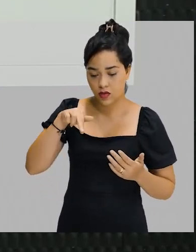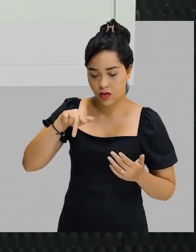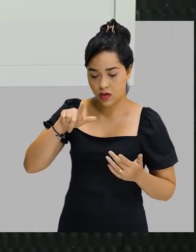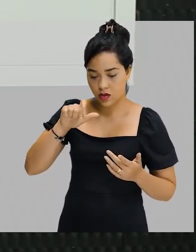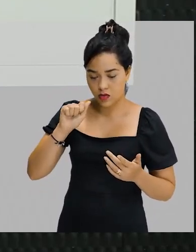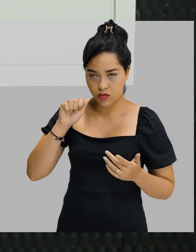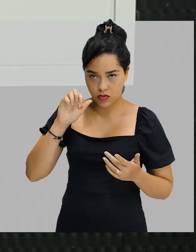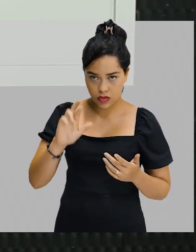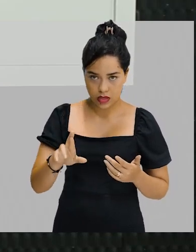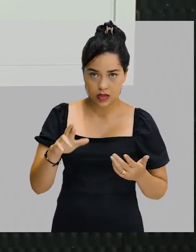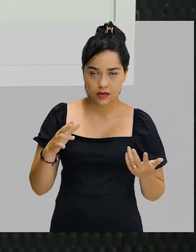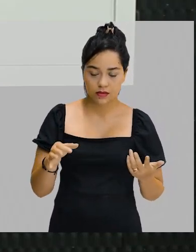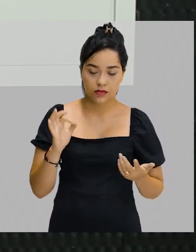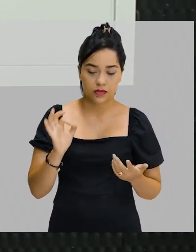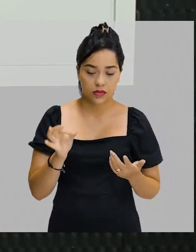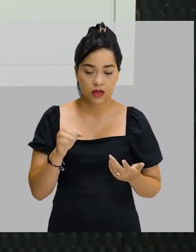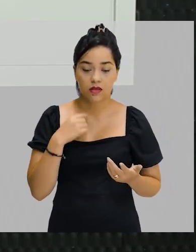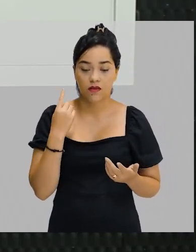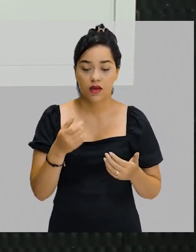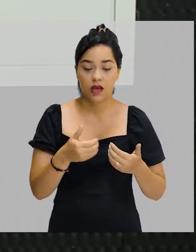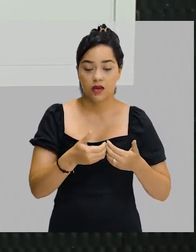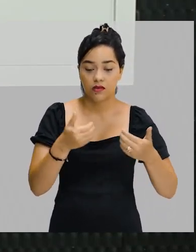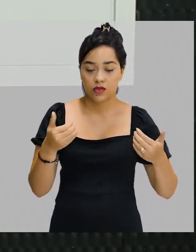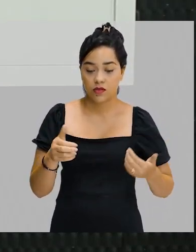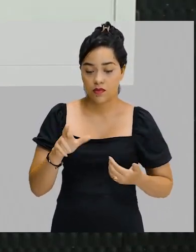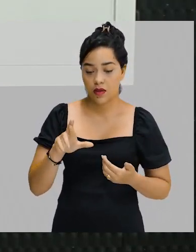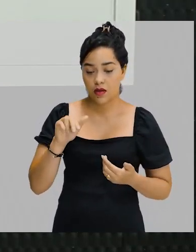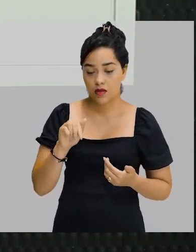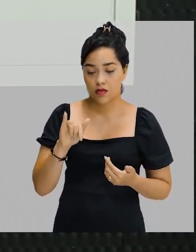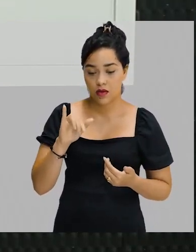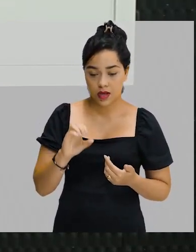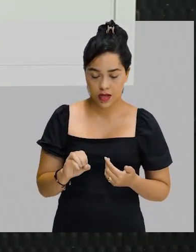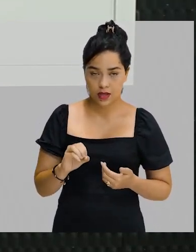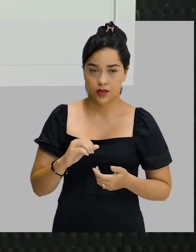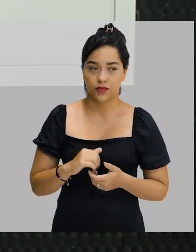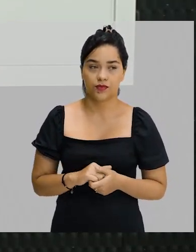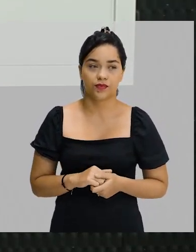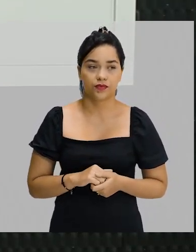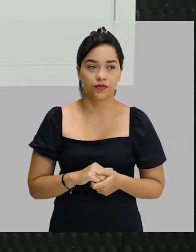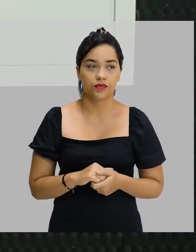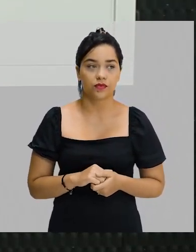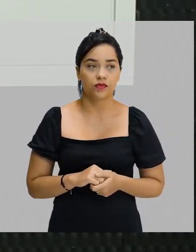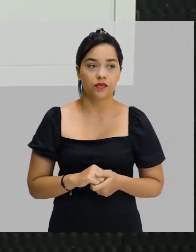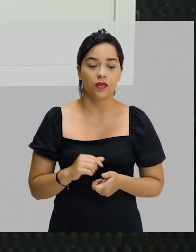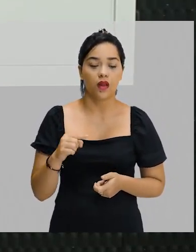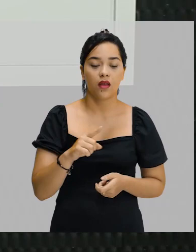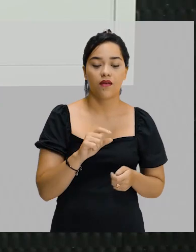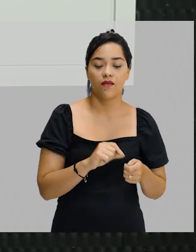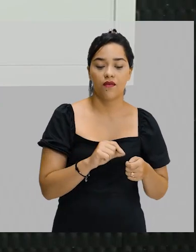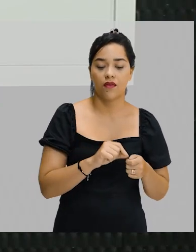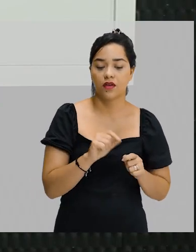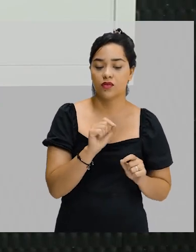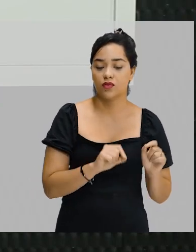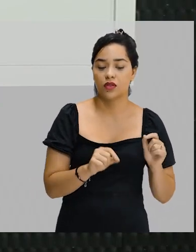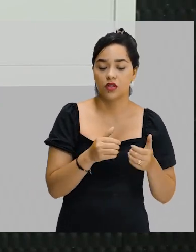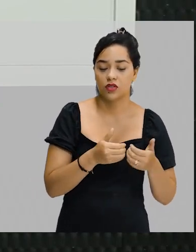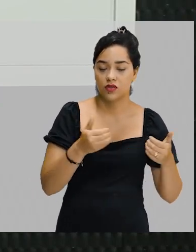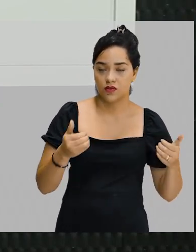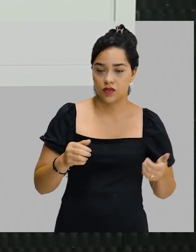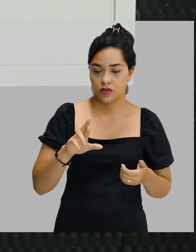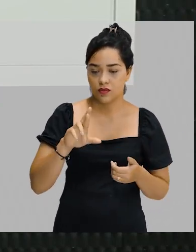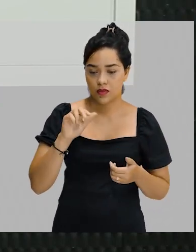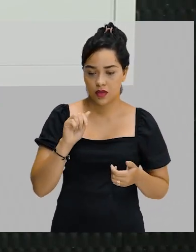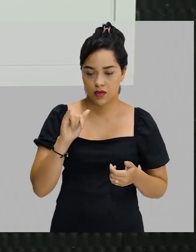φ, ok? Que aqui a gente vai dividir todo mundo pelo raio. Para falar a verdade, aqui o que a gente faz? A gente divide todo mundo pelo